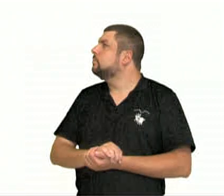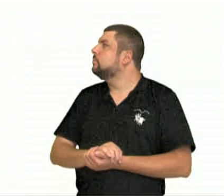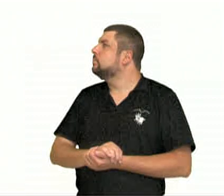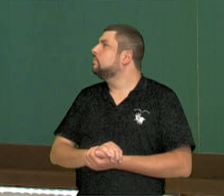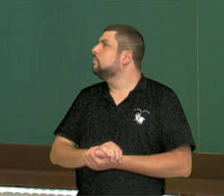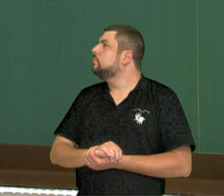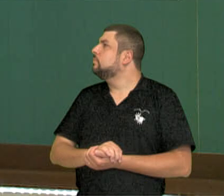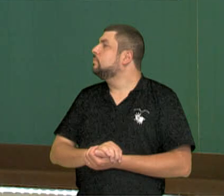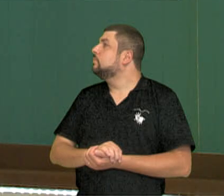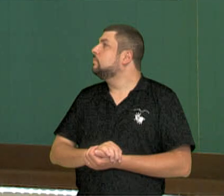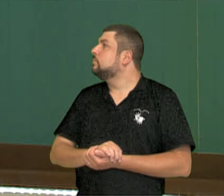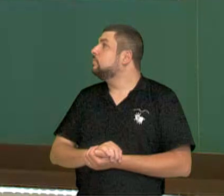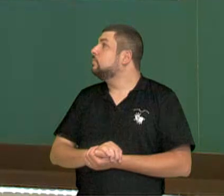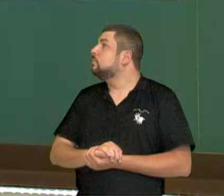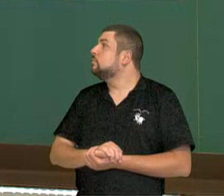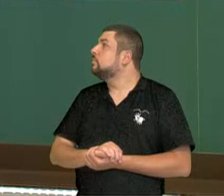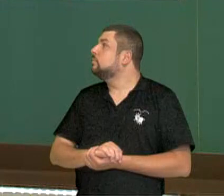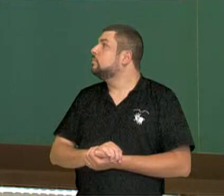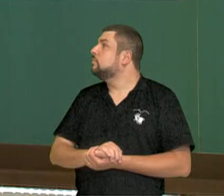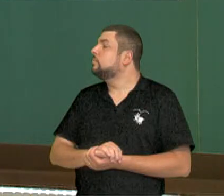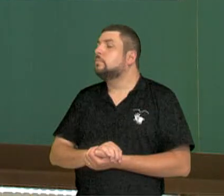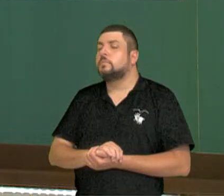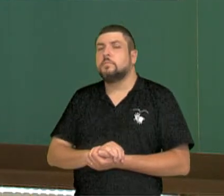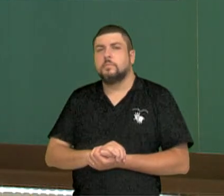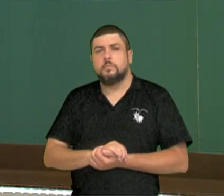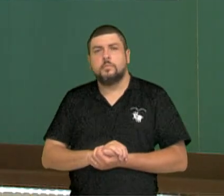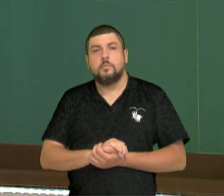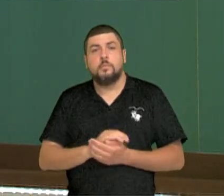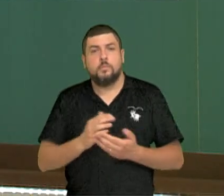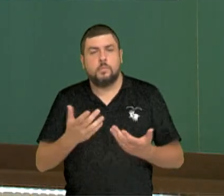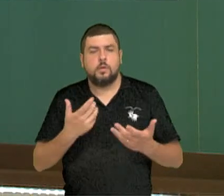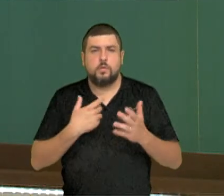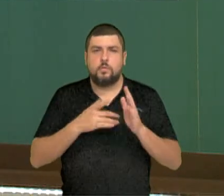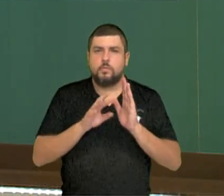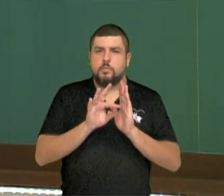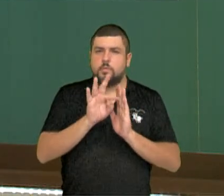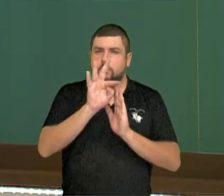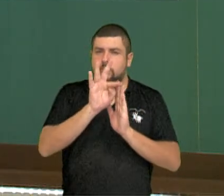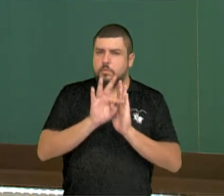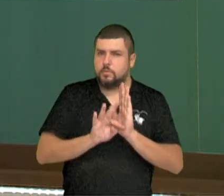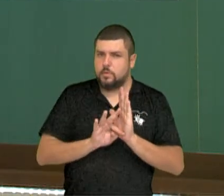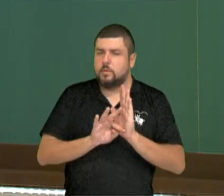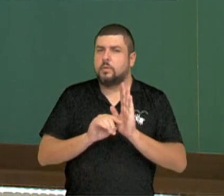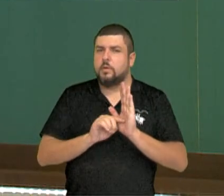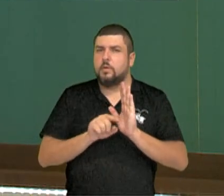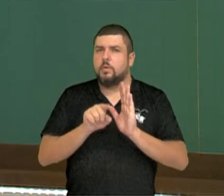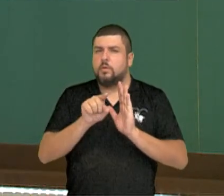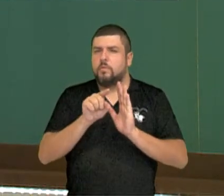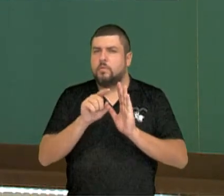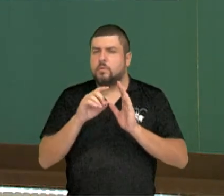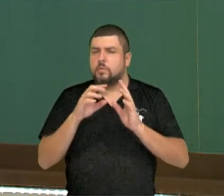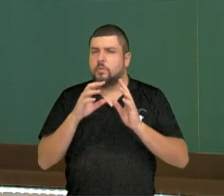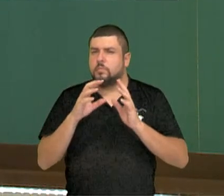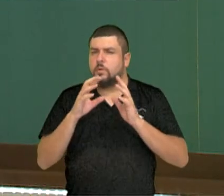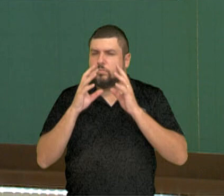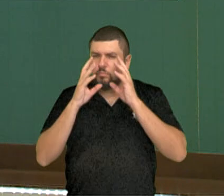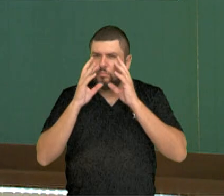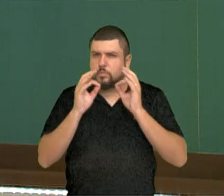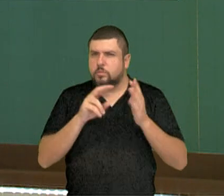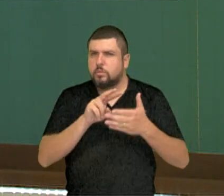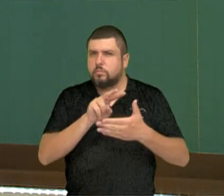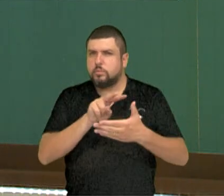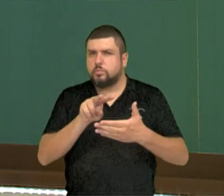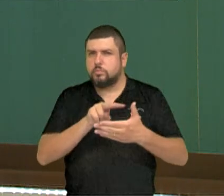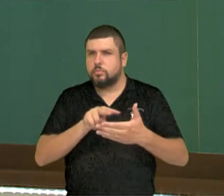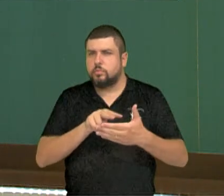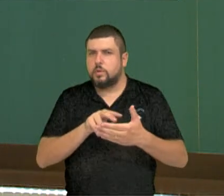mais consciente. Tá? Então, temos o texto aqui. Então, você vai observar ali, ó, e retomando,